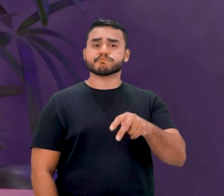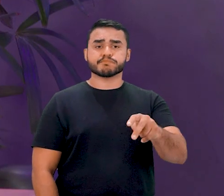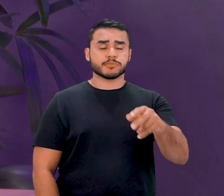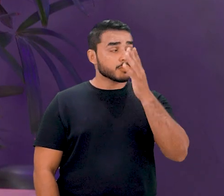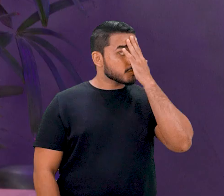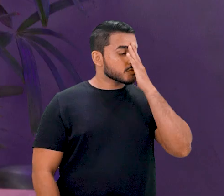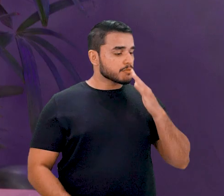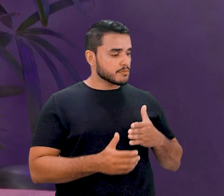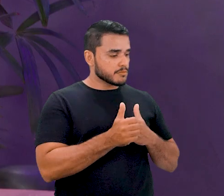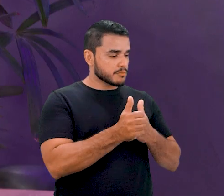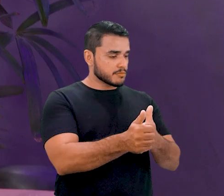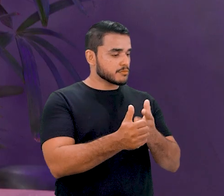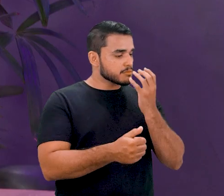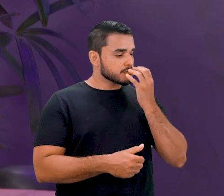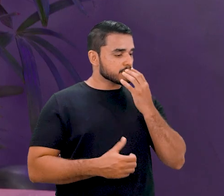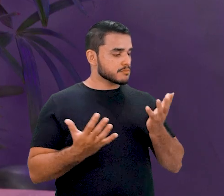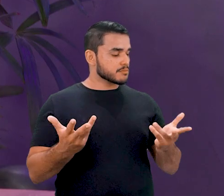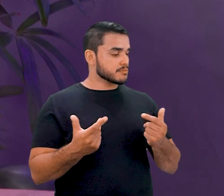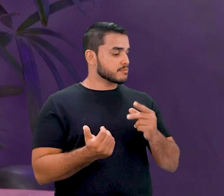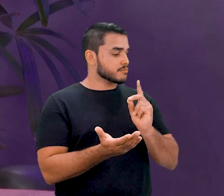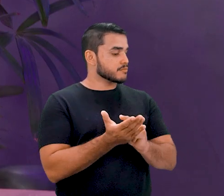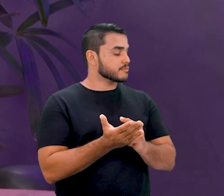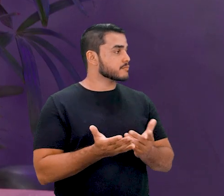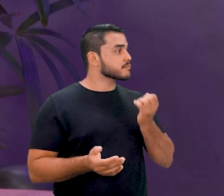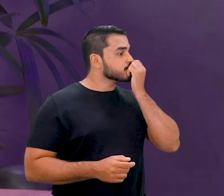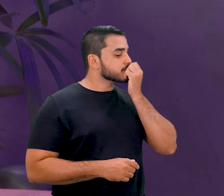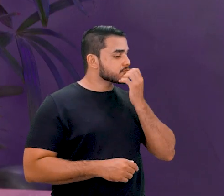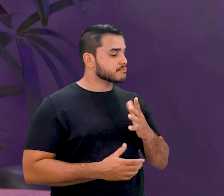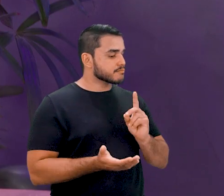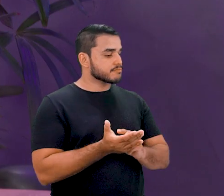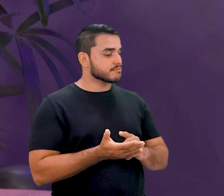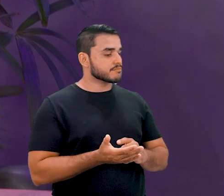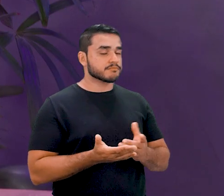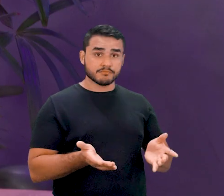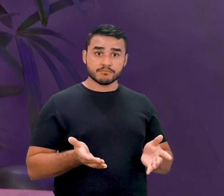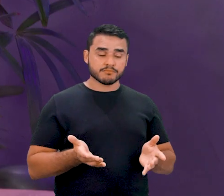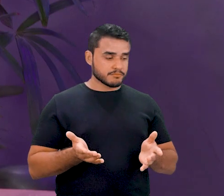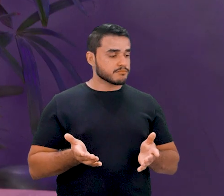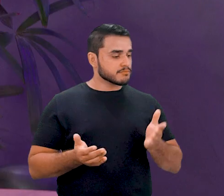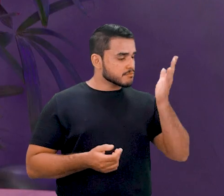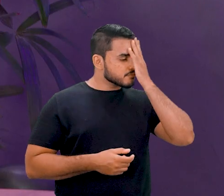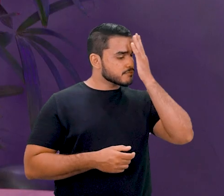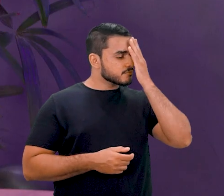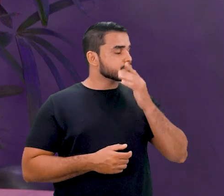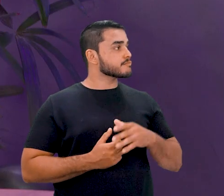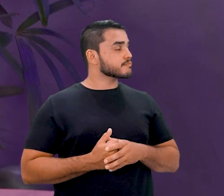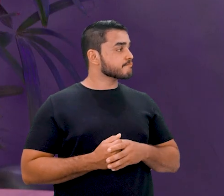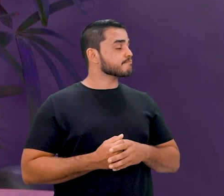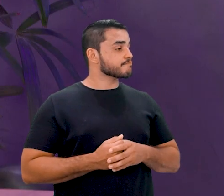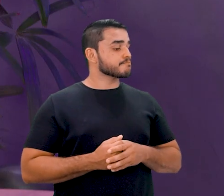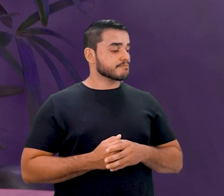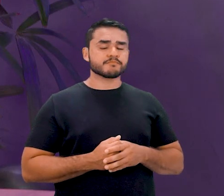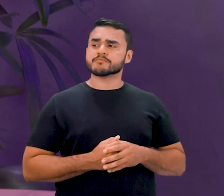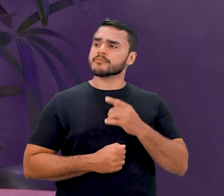gente, cão-guia é babado. Muito, é muito bom. É uma experiência, assim, Vamos aproveitar para falar especial. o que pode e o